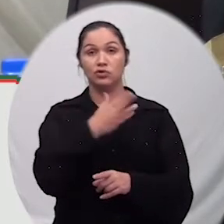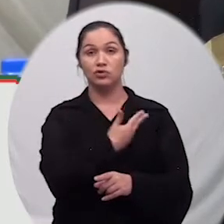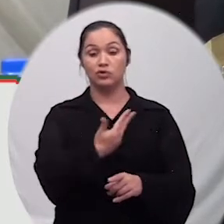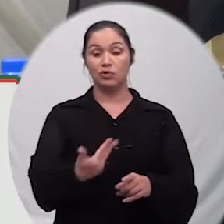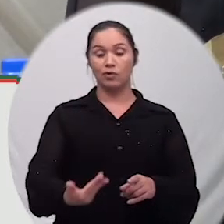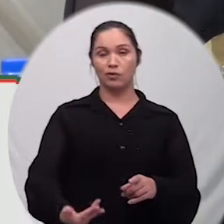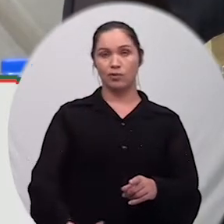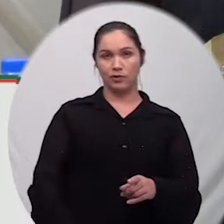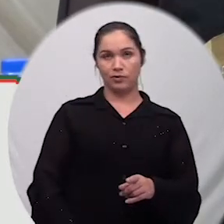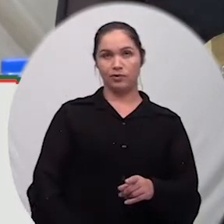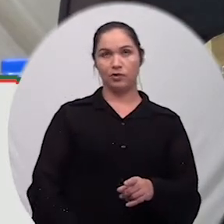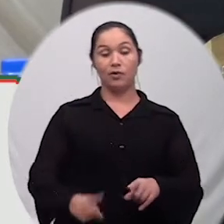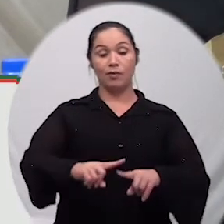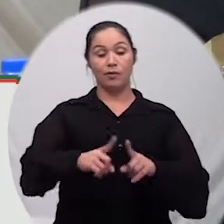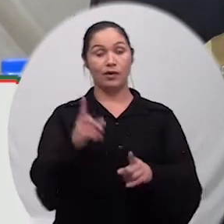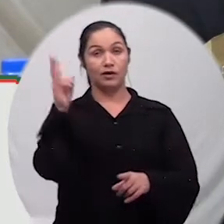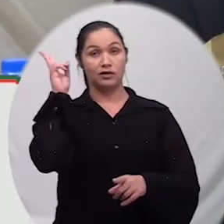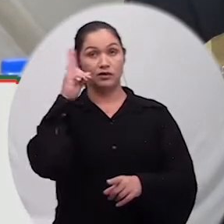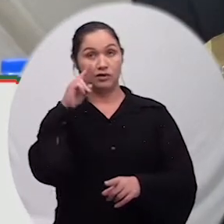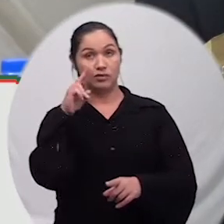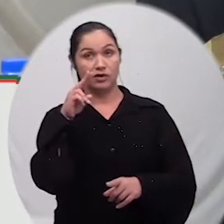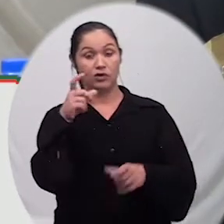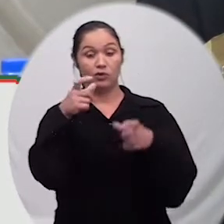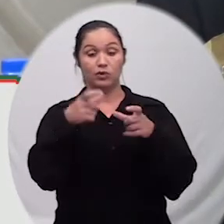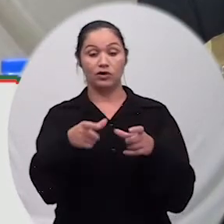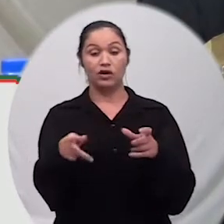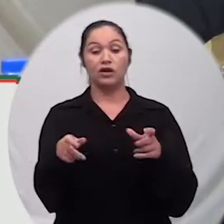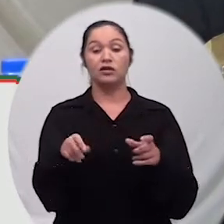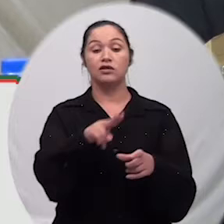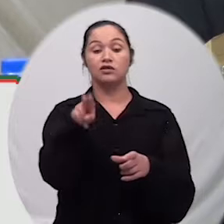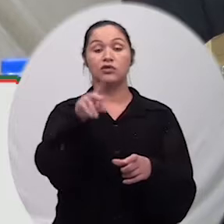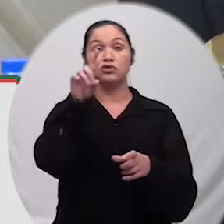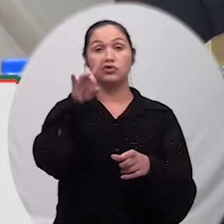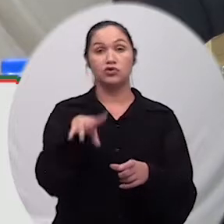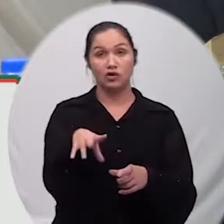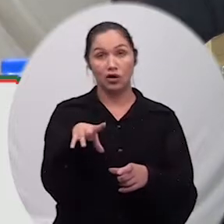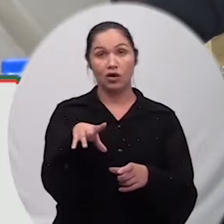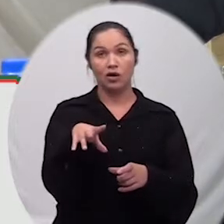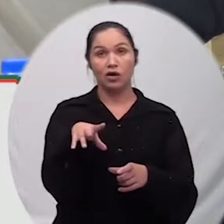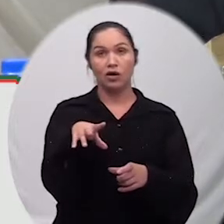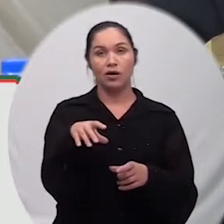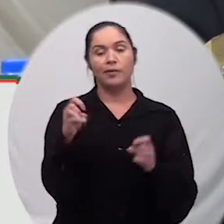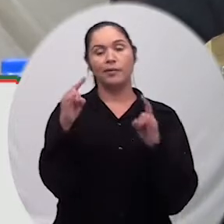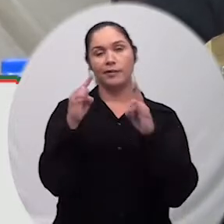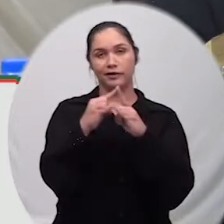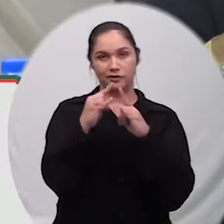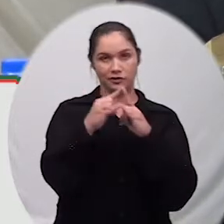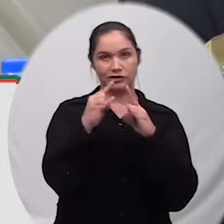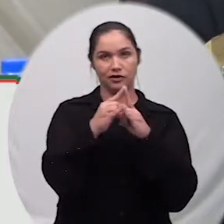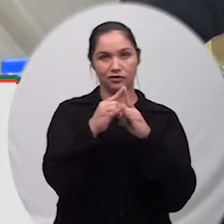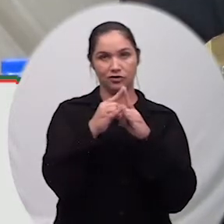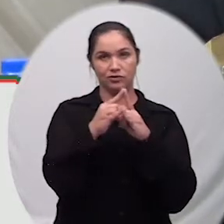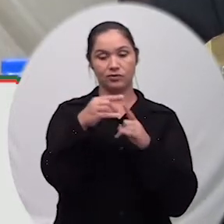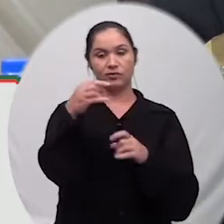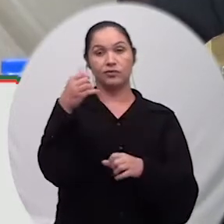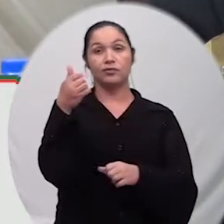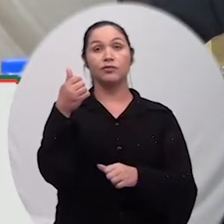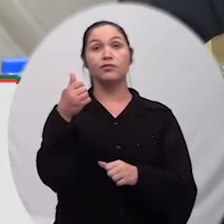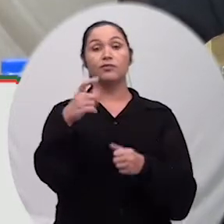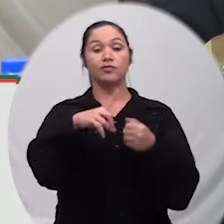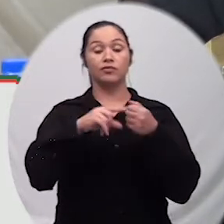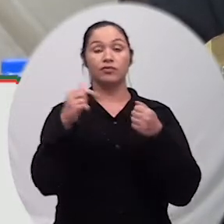seja utilizado exclusivamente pela entidade beneficiada e no cumprimento de suas finalidades. Artigo 2º. Esta